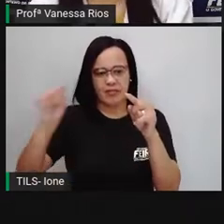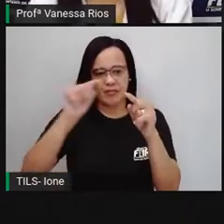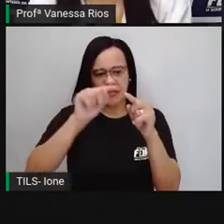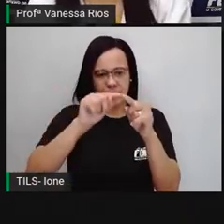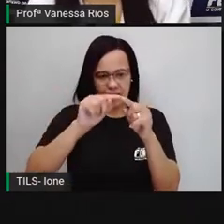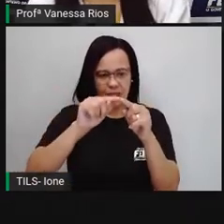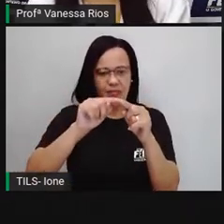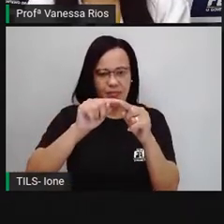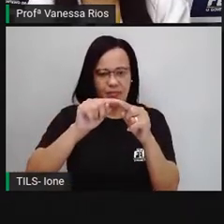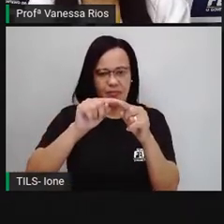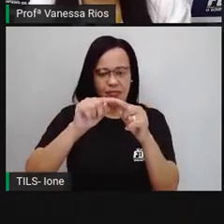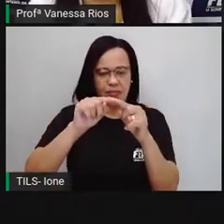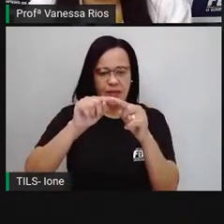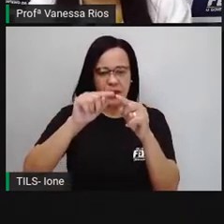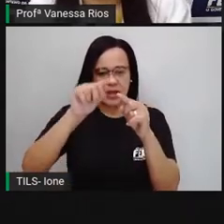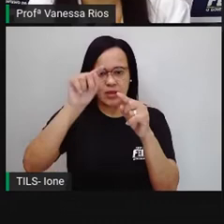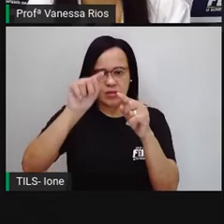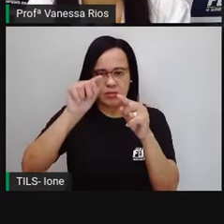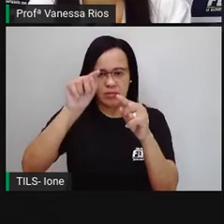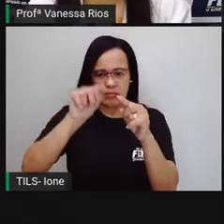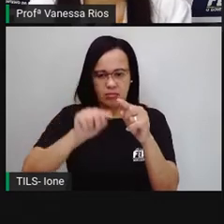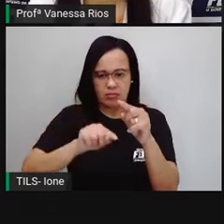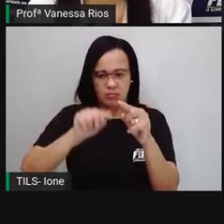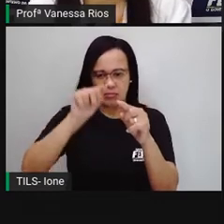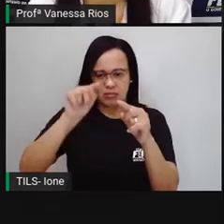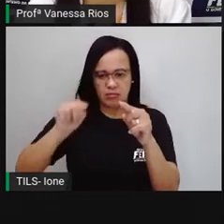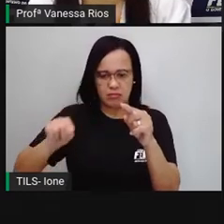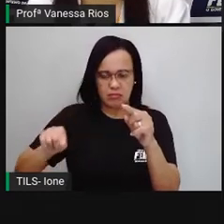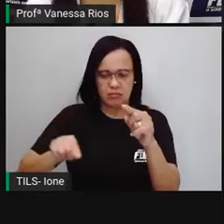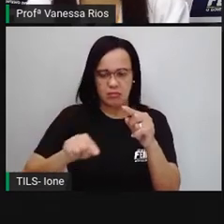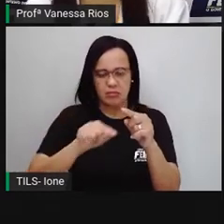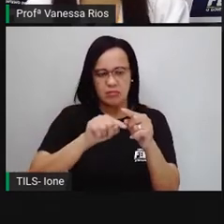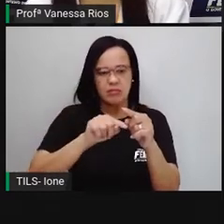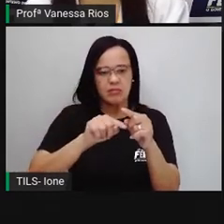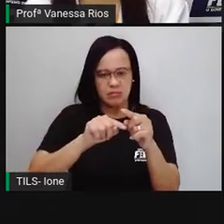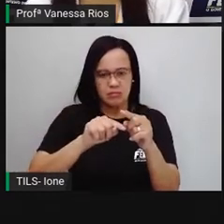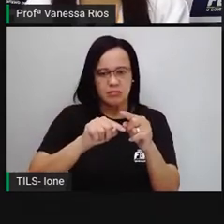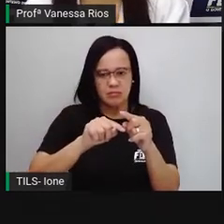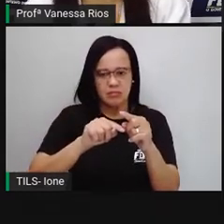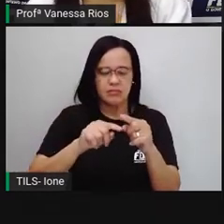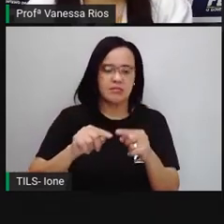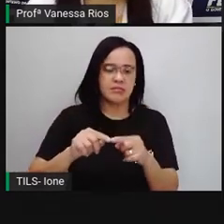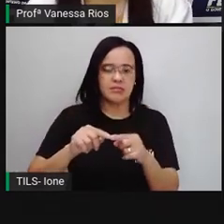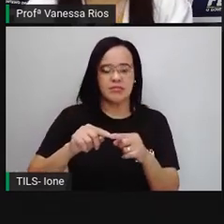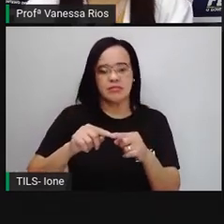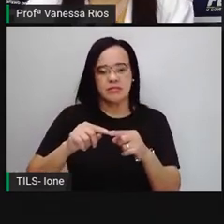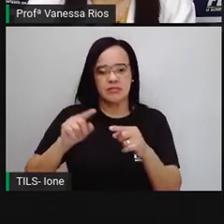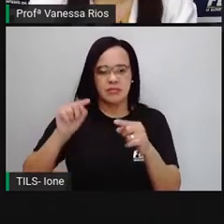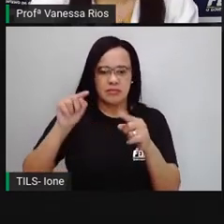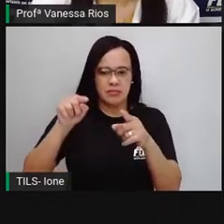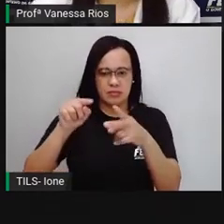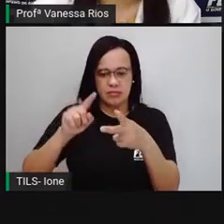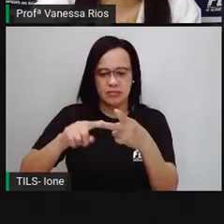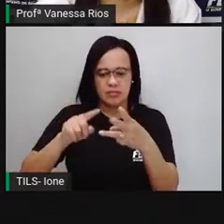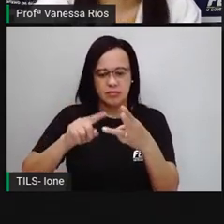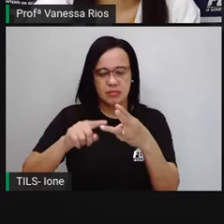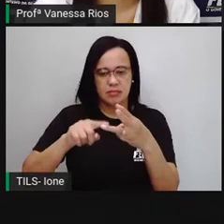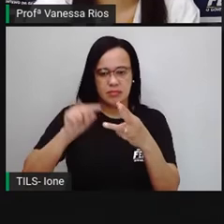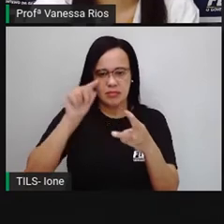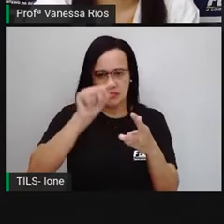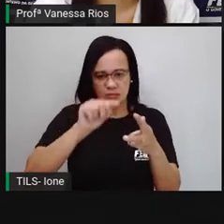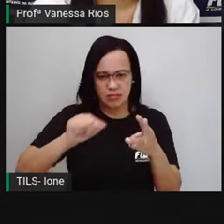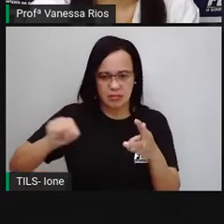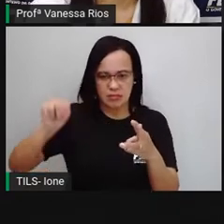outra face do cone é arredondada. O cilindro aí tem duas faces planas, mas também tem a outra